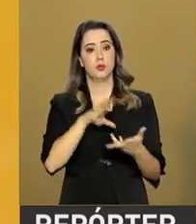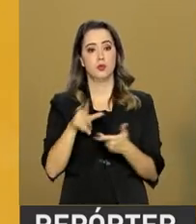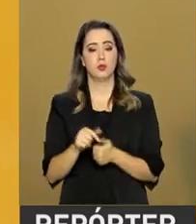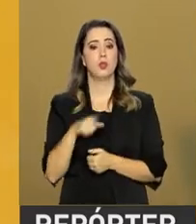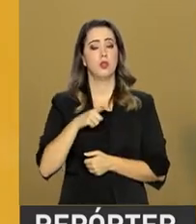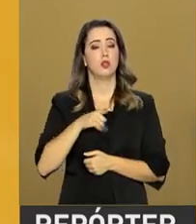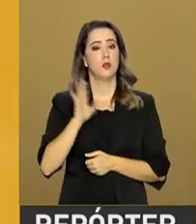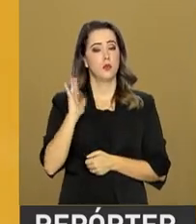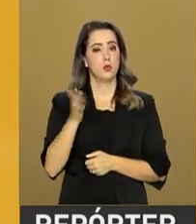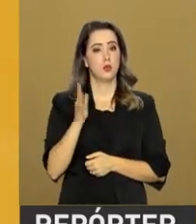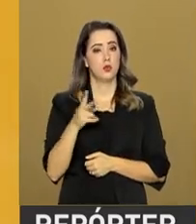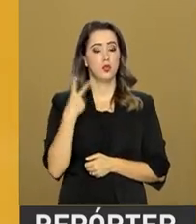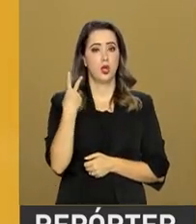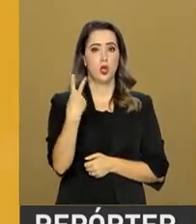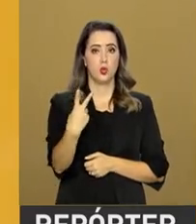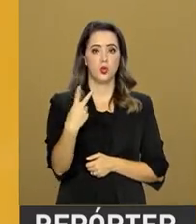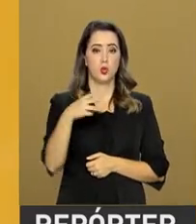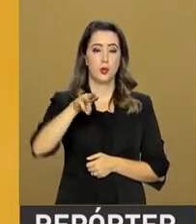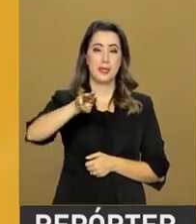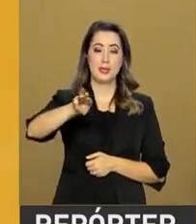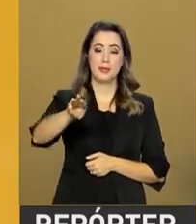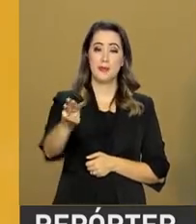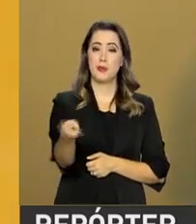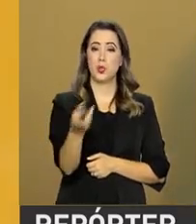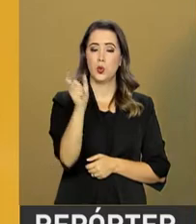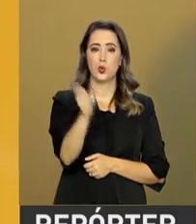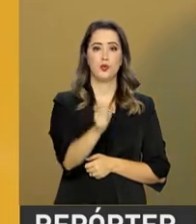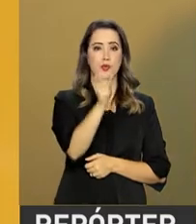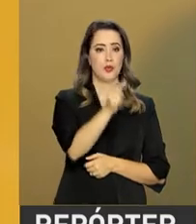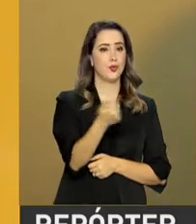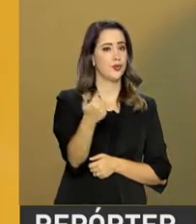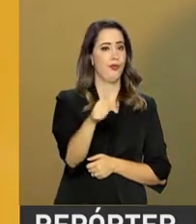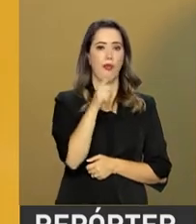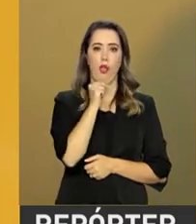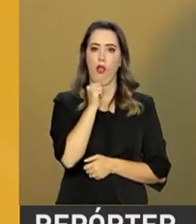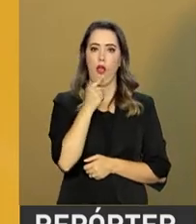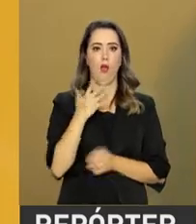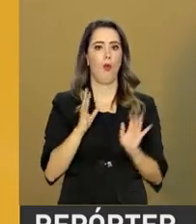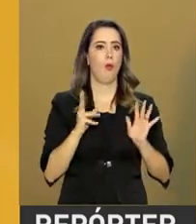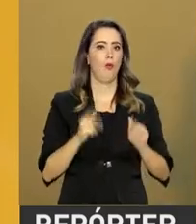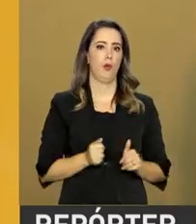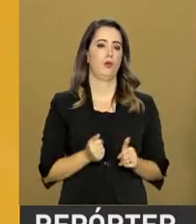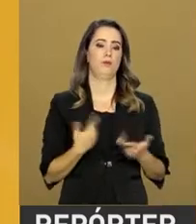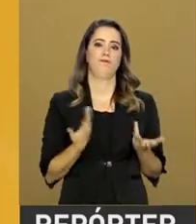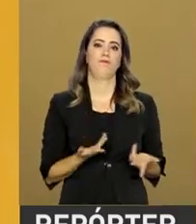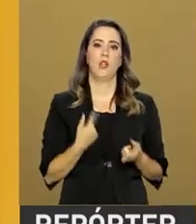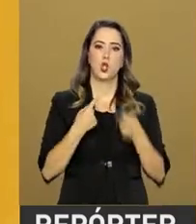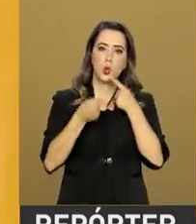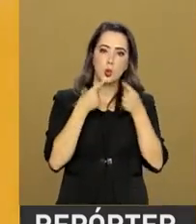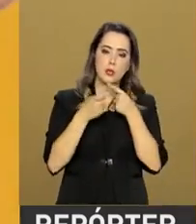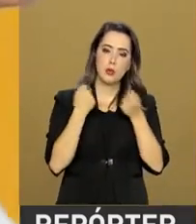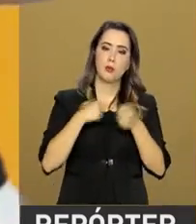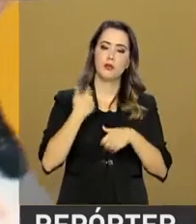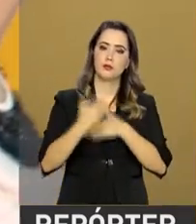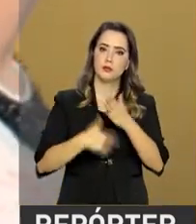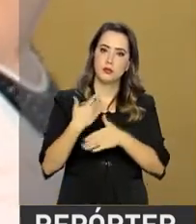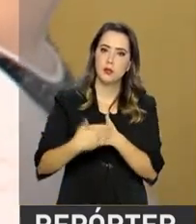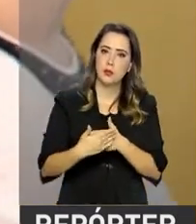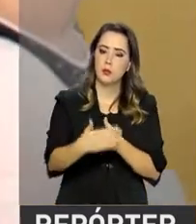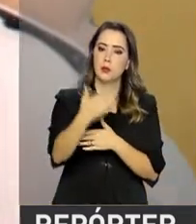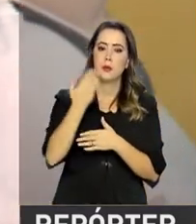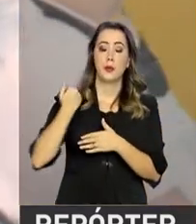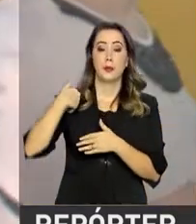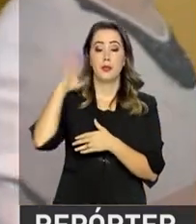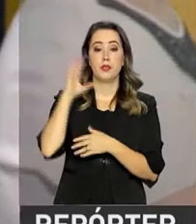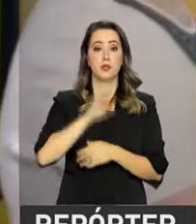é cerca de dois mil milhões de pessoas que não têm acesso à água potável e essa é uma discussão tem que ser feita mas ainda quanto